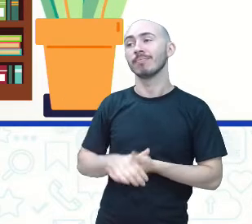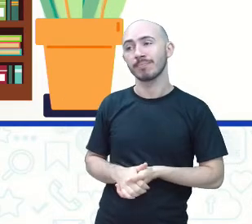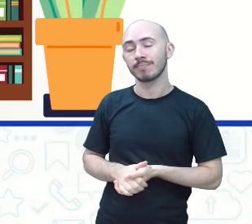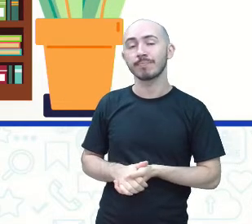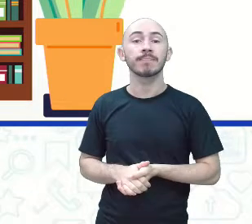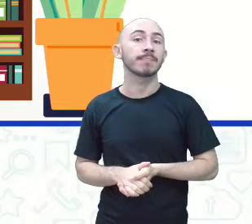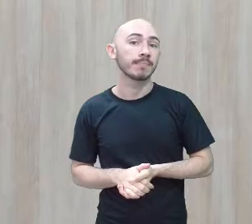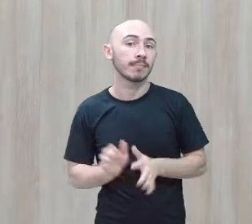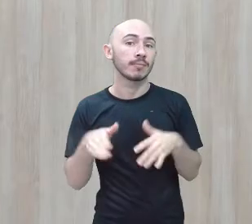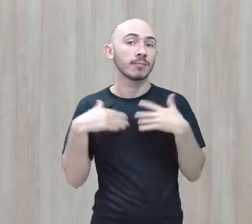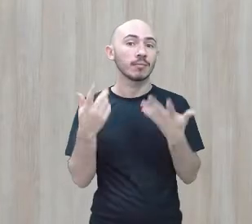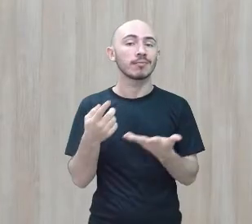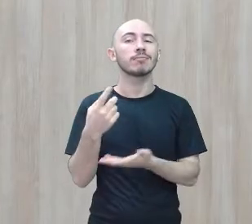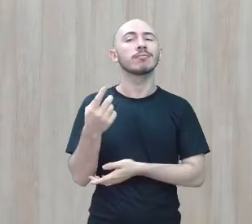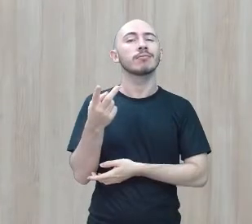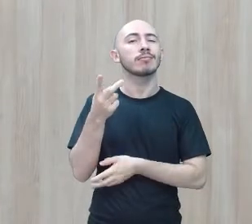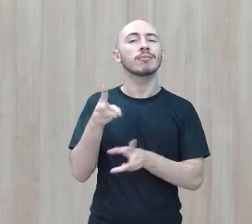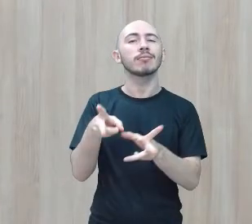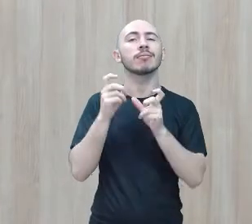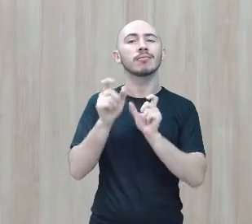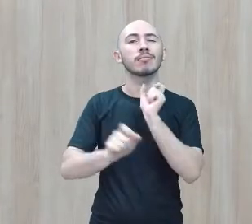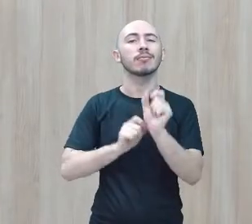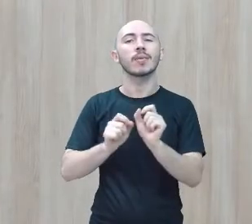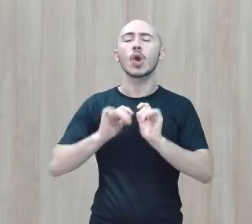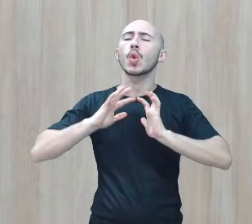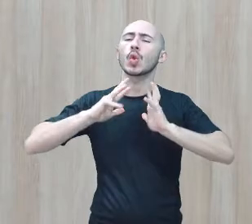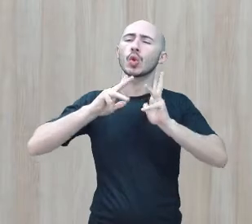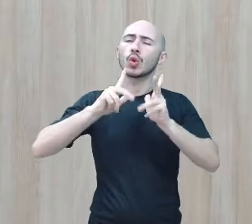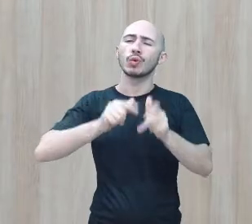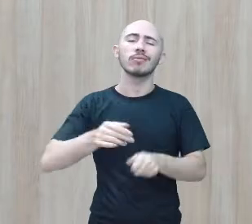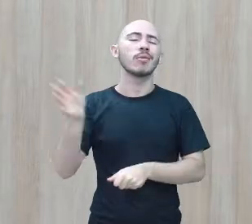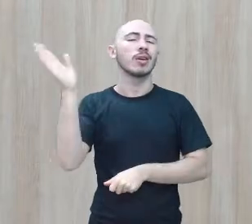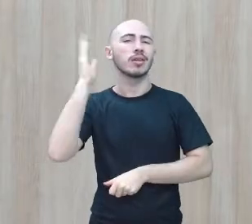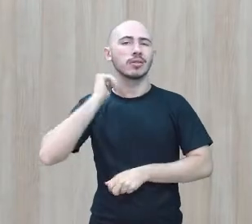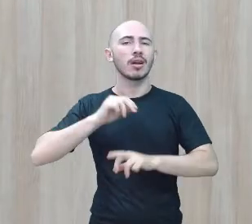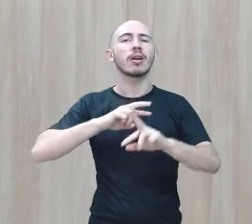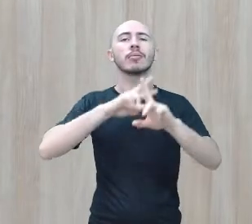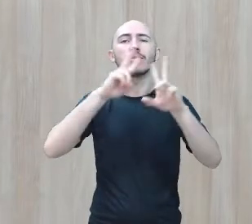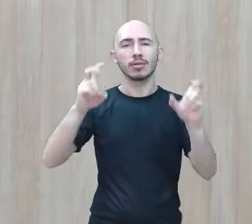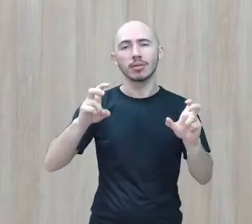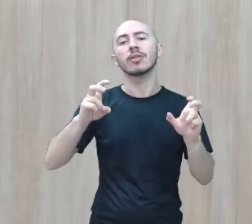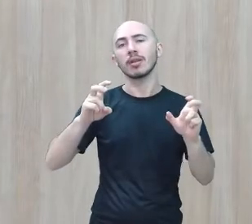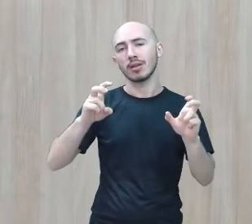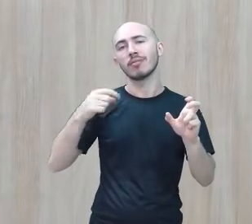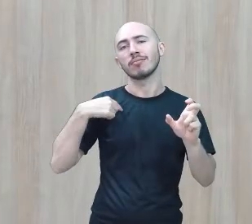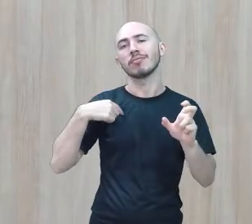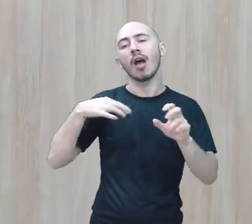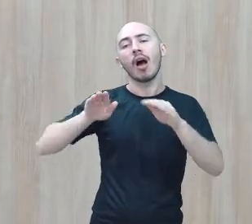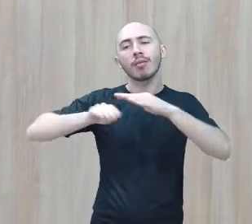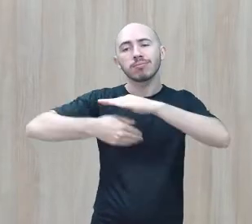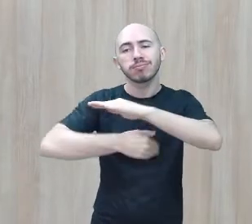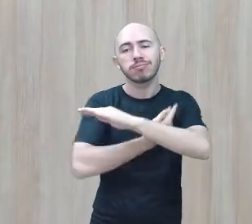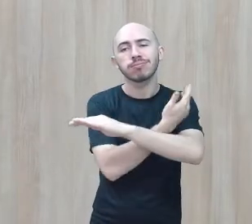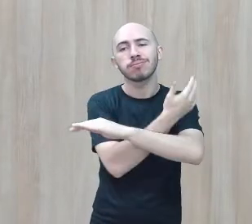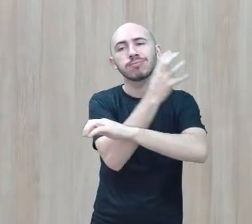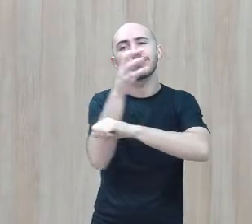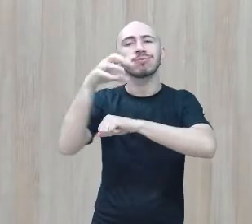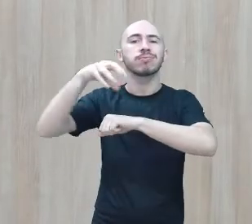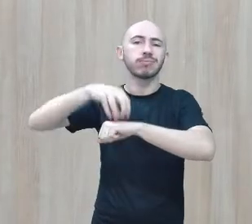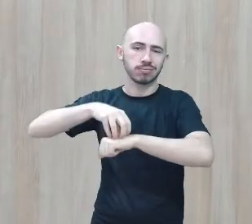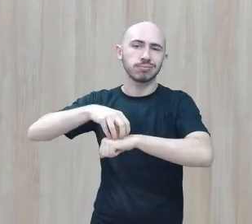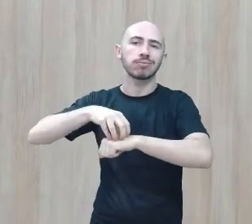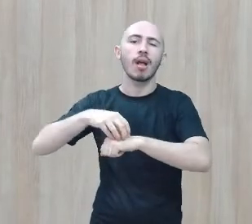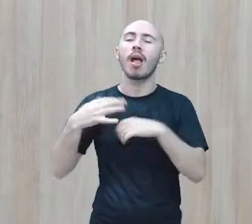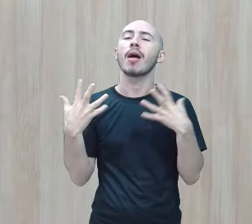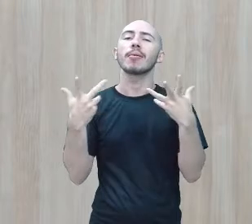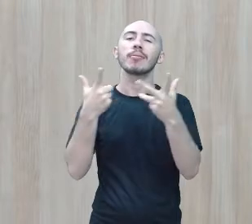que a gente está vendo aí? Que todo mundo sabe, que todo mundo fala a respeito da biodiversidade, dessa questão da